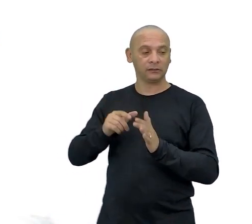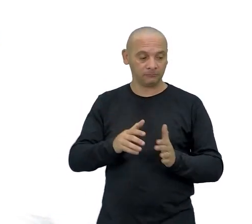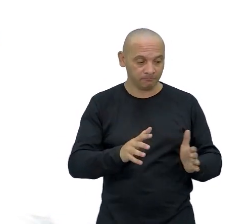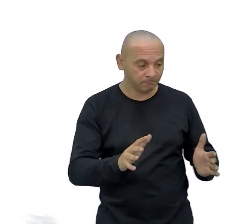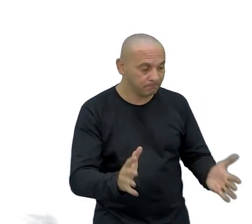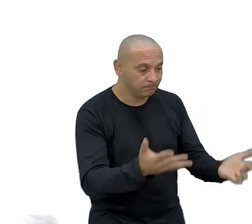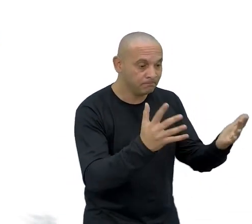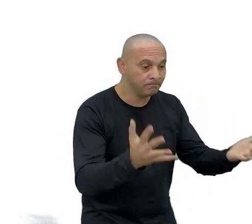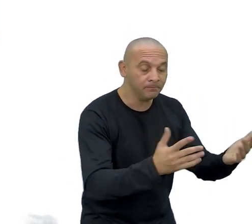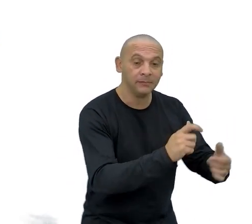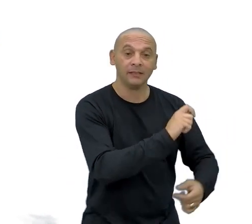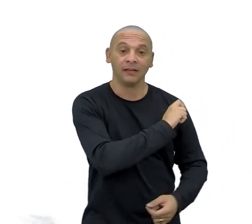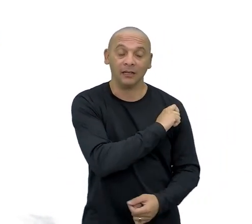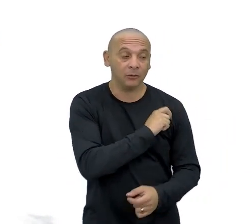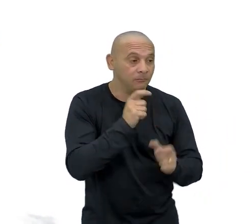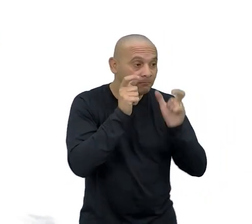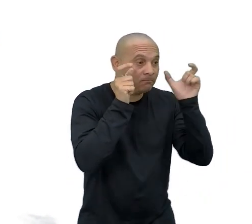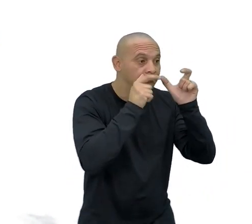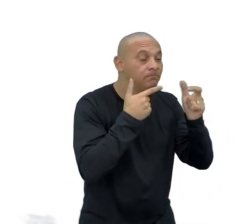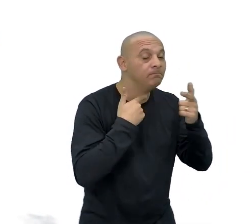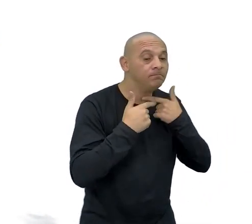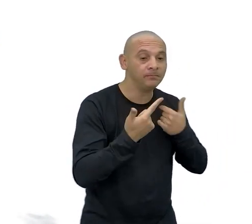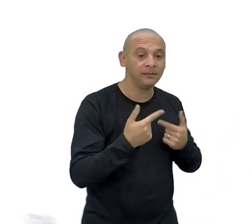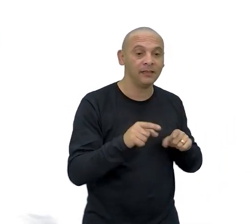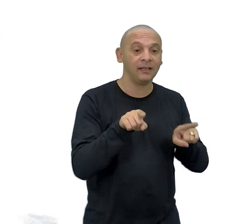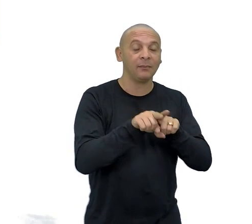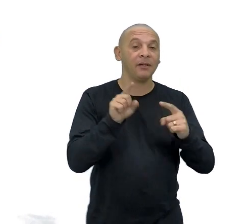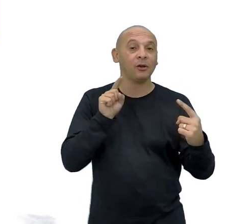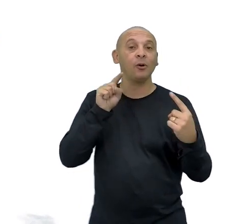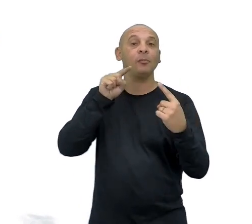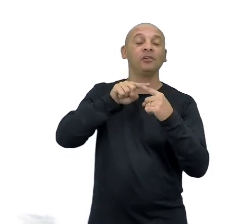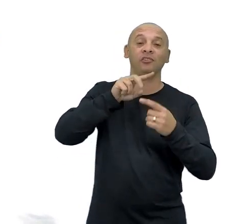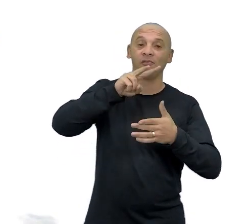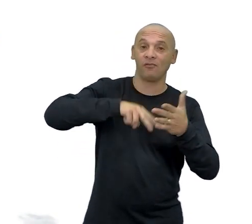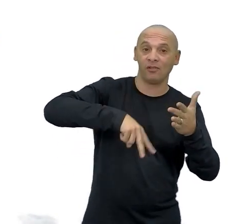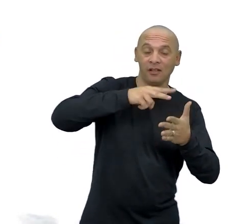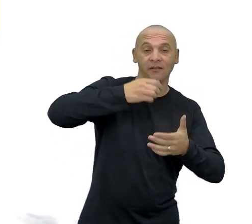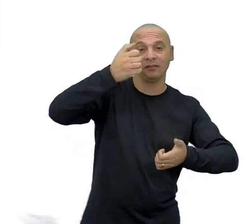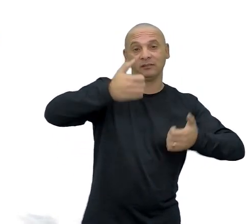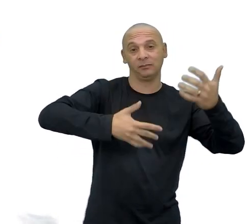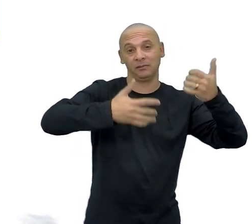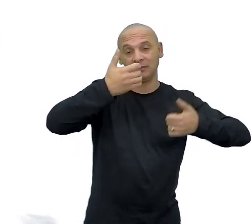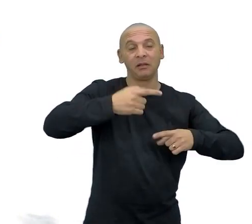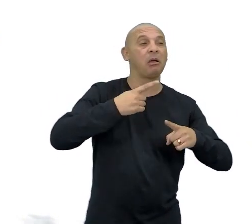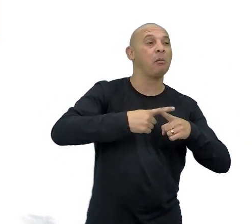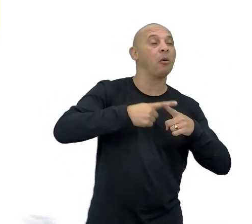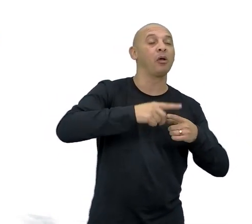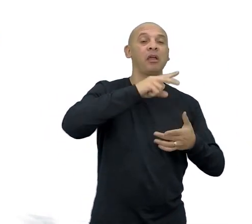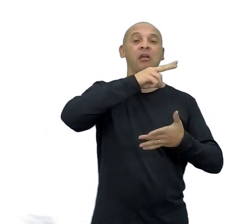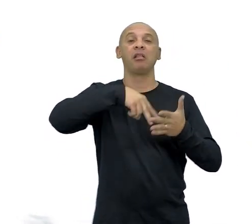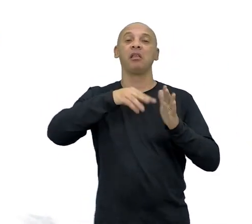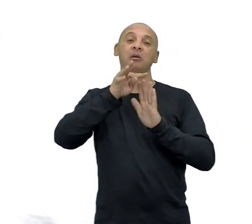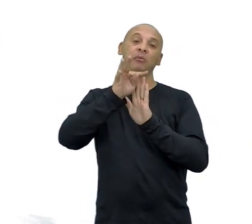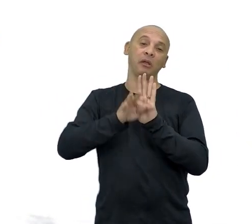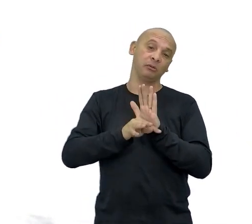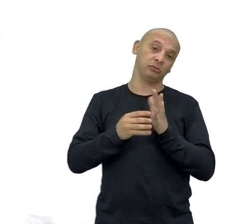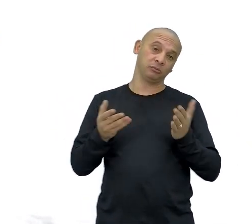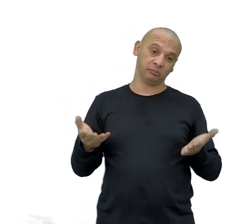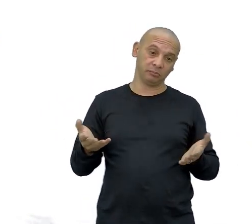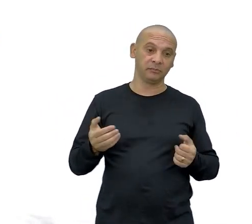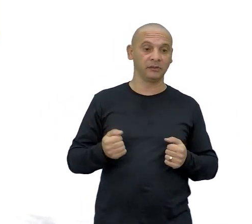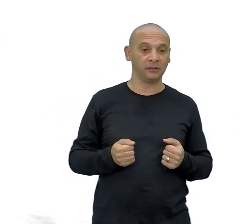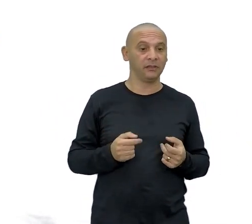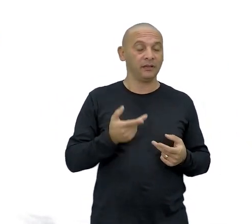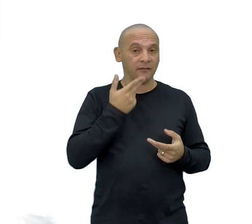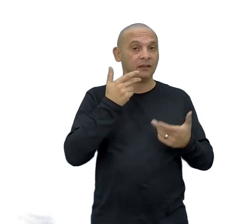motivação. Ler os objetivos de leitura, né? Por que iremos ler o texto proposto?